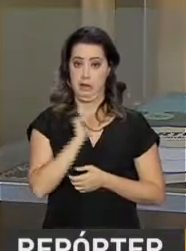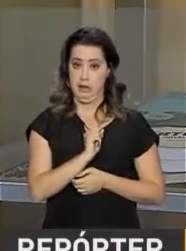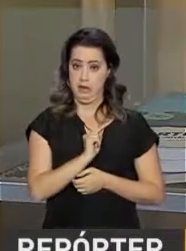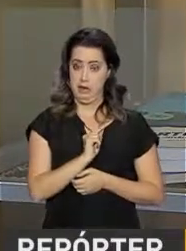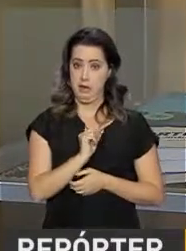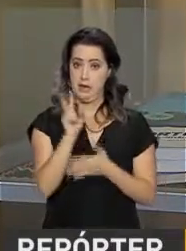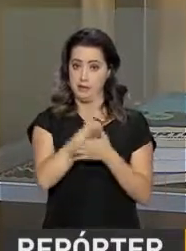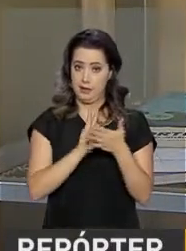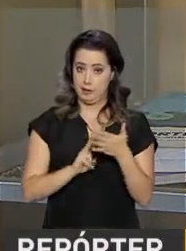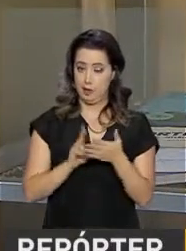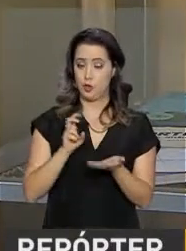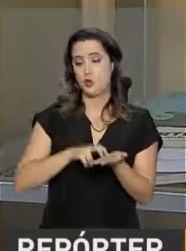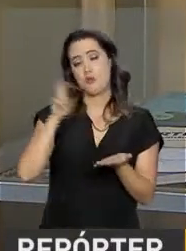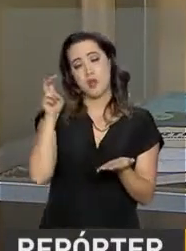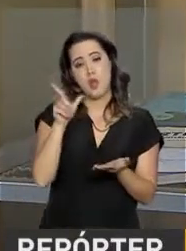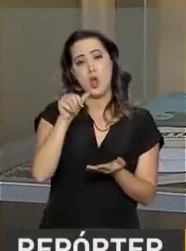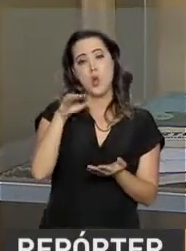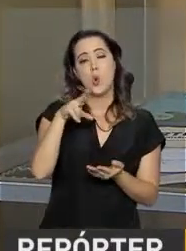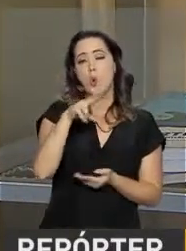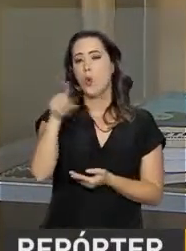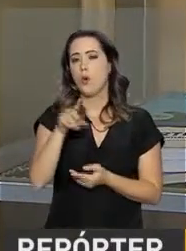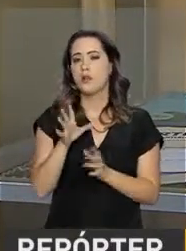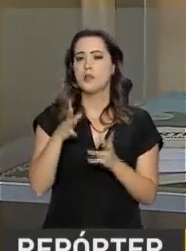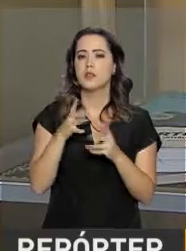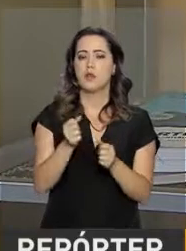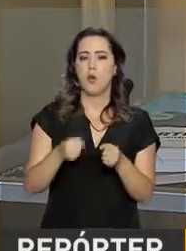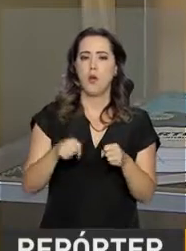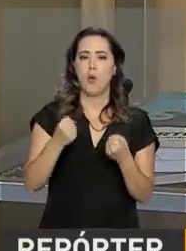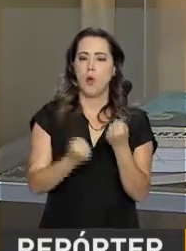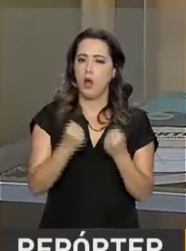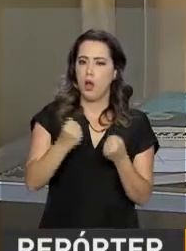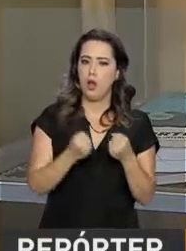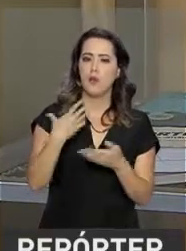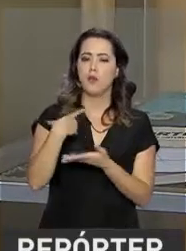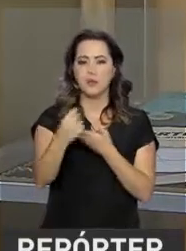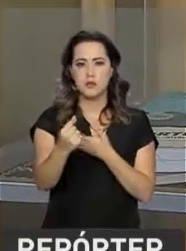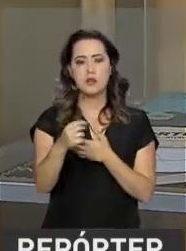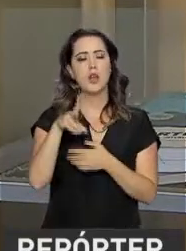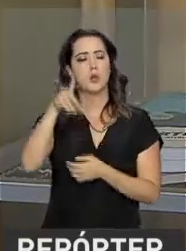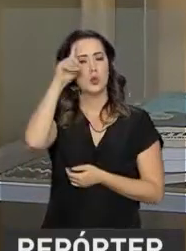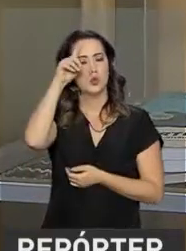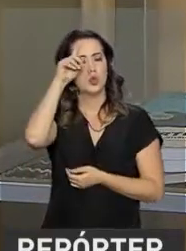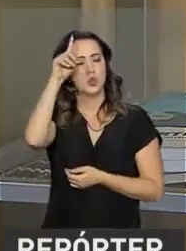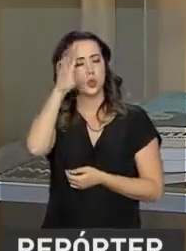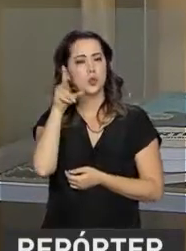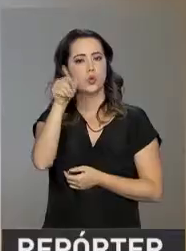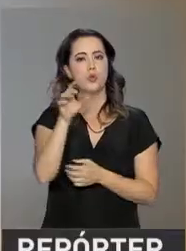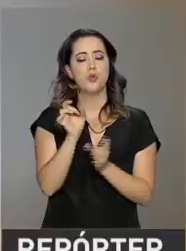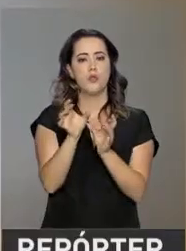luizinho pega o carrinho nem sai pela rua o dia inteiro vendendo pipoca